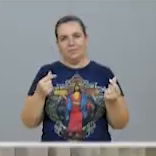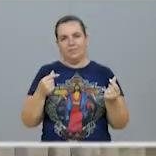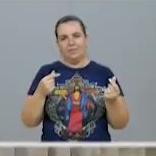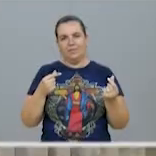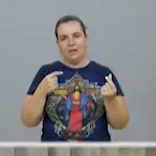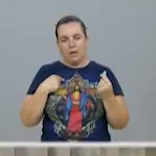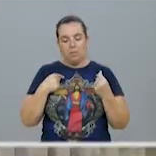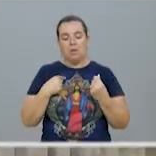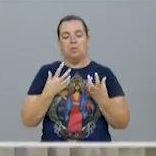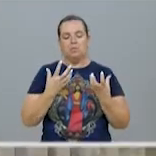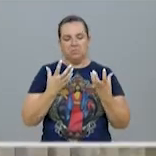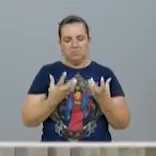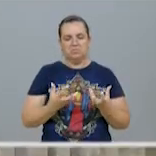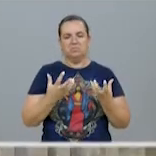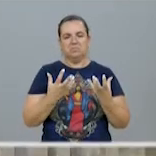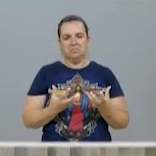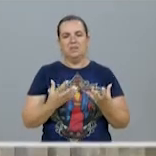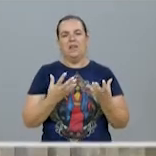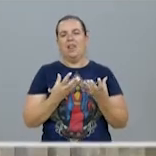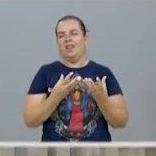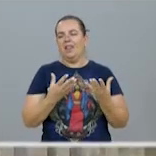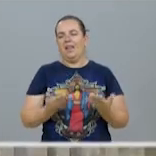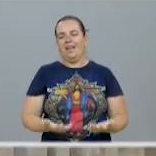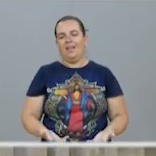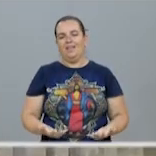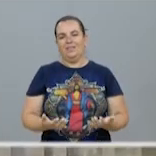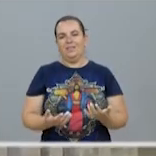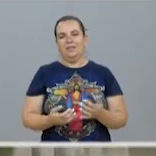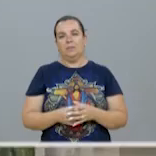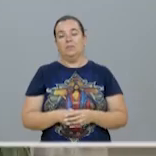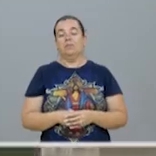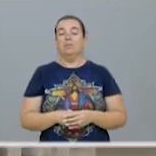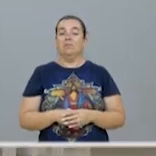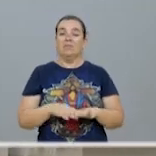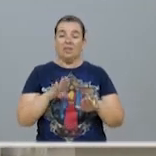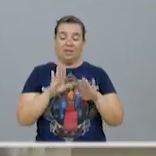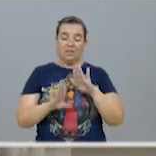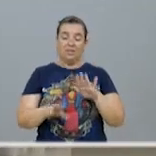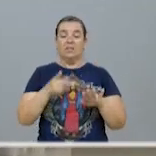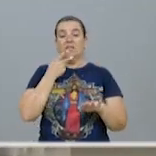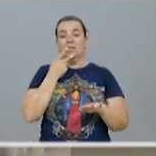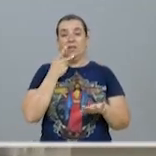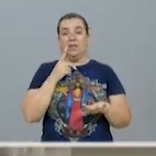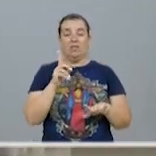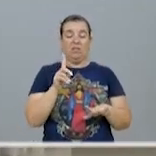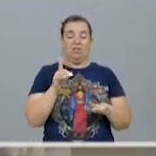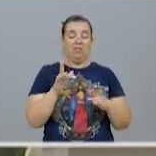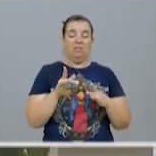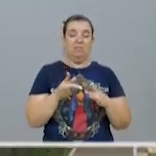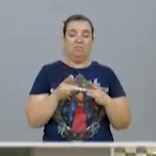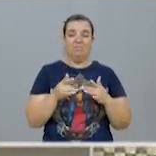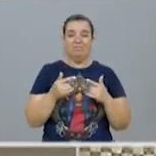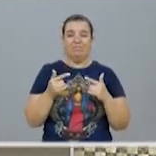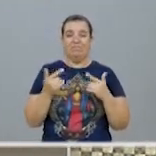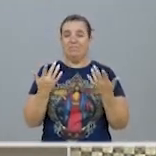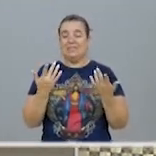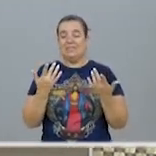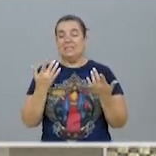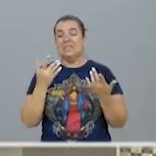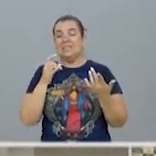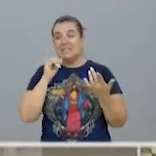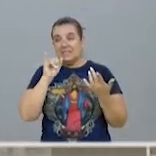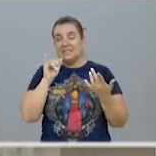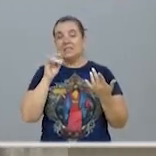leve. Aí você vai falar, mas não é verdade, padre. Não concordo com isso, não. Porque seguir Deus é difícil.